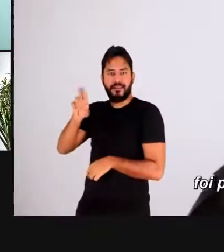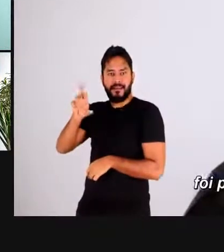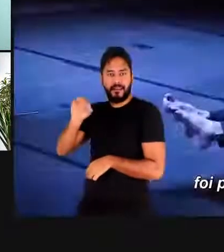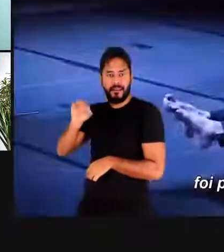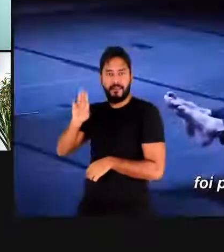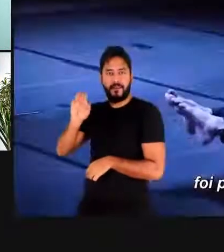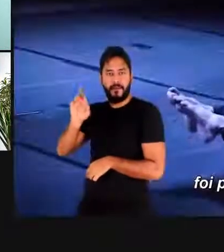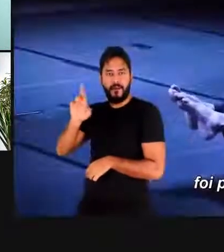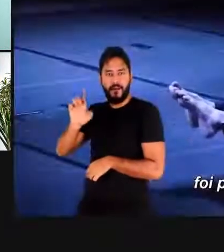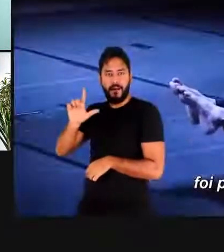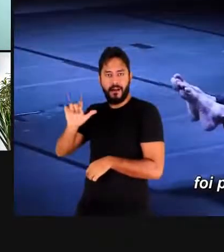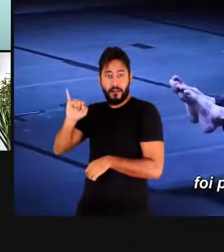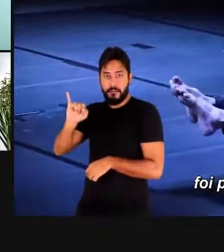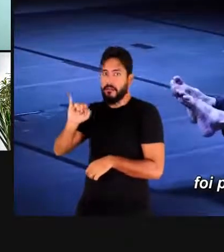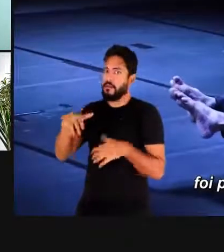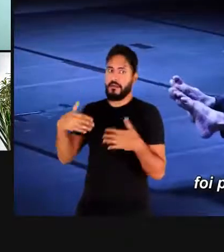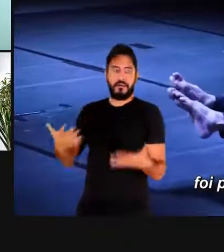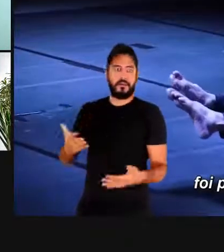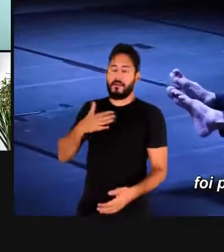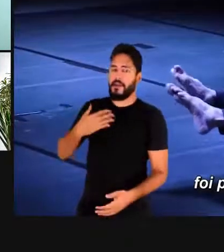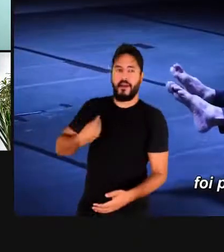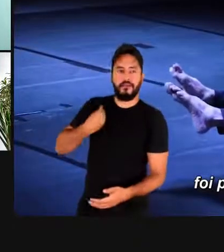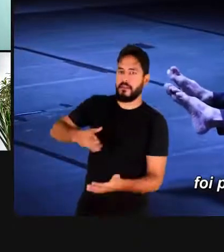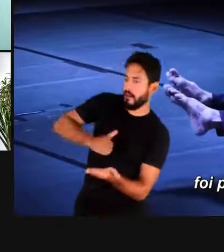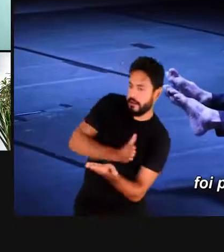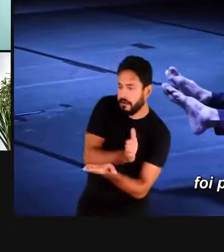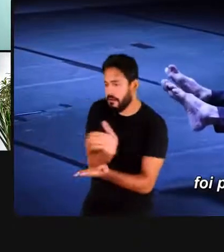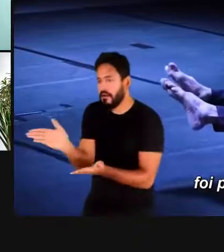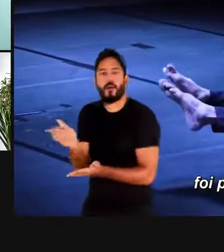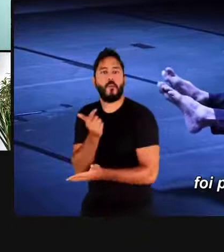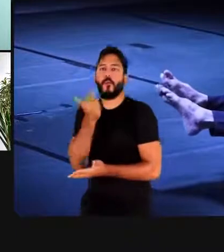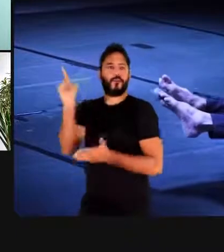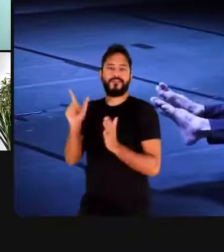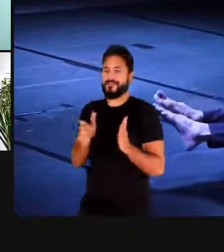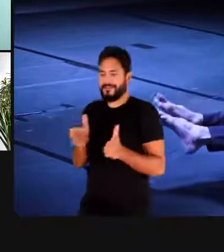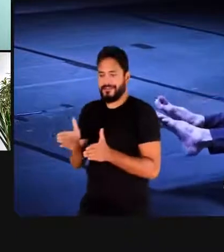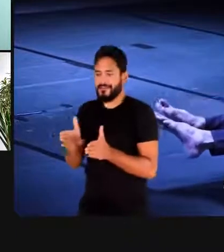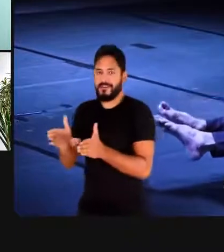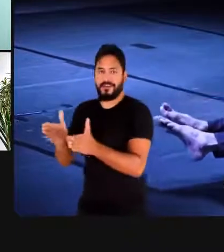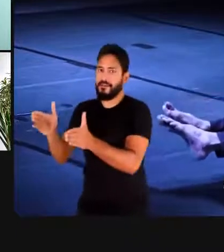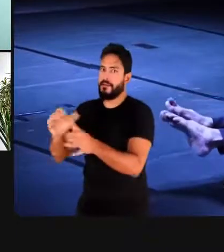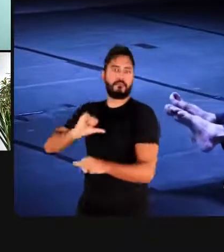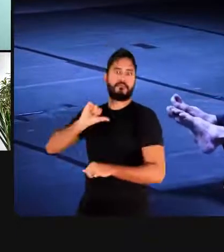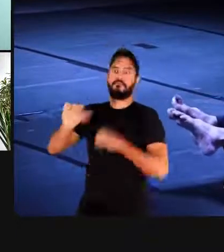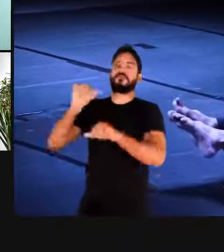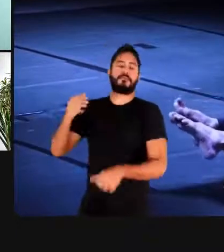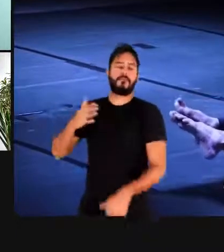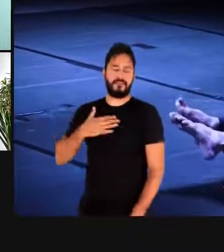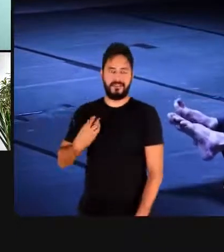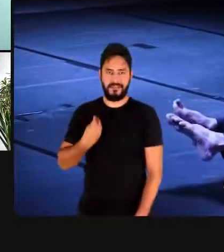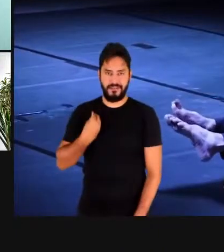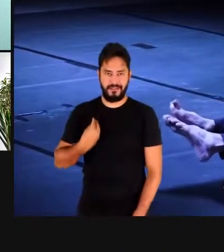é ele. A minha vida foi um outro caminho, bem